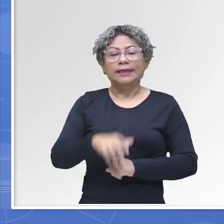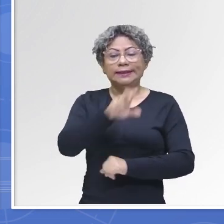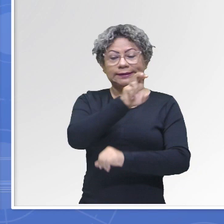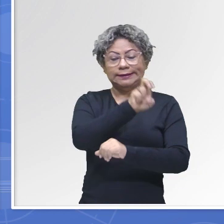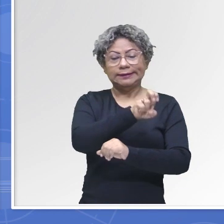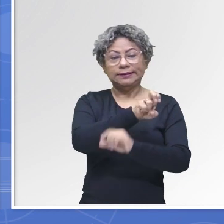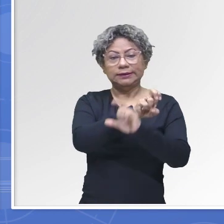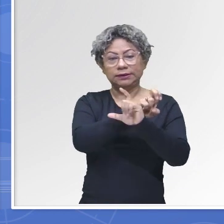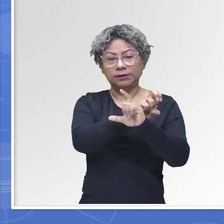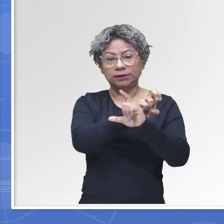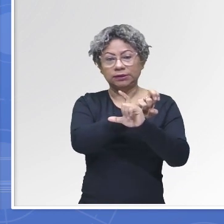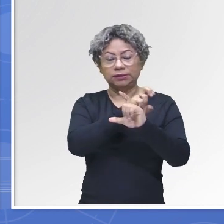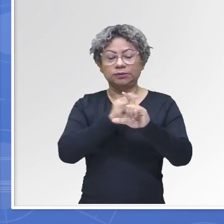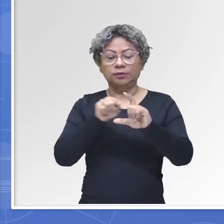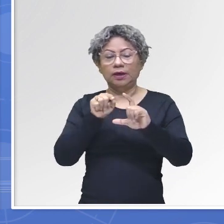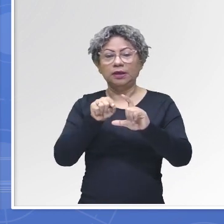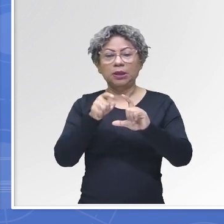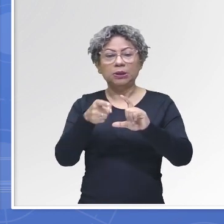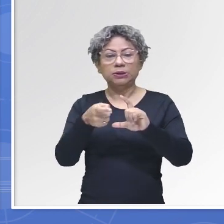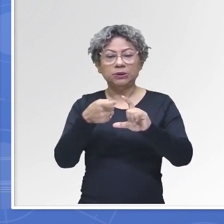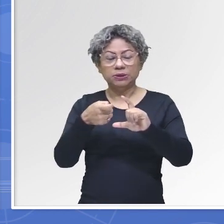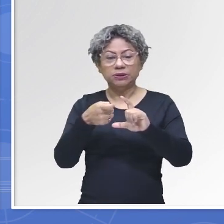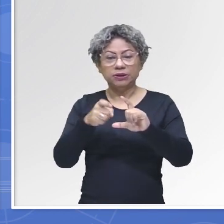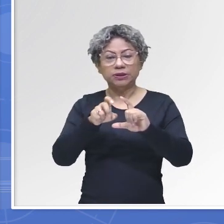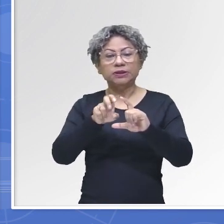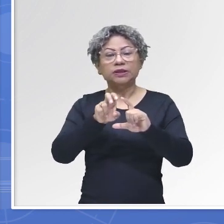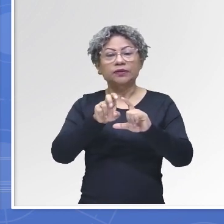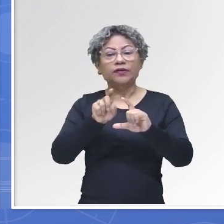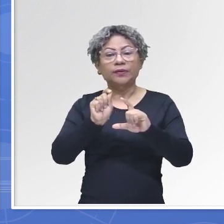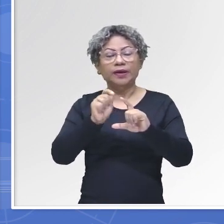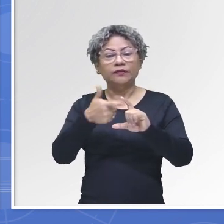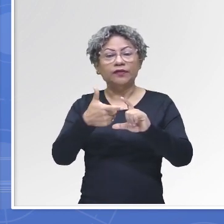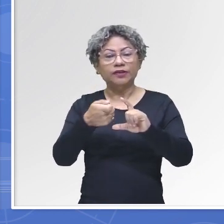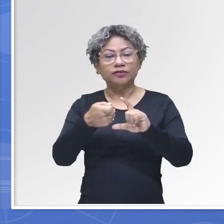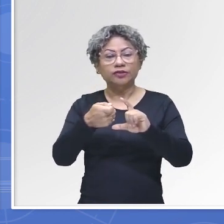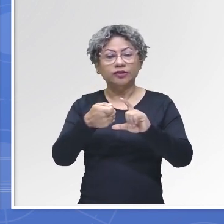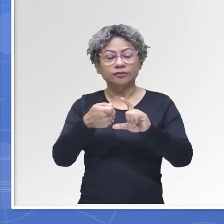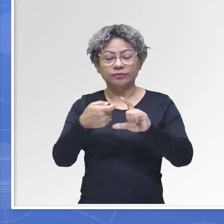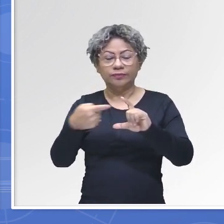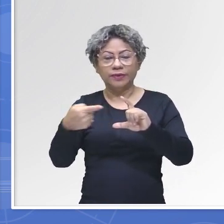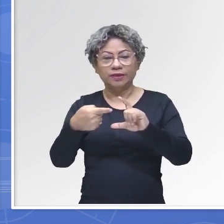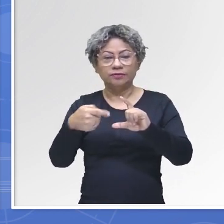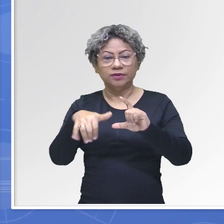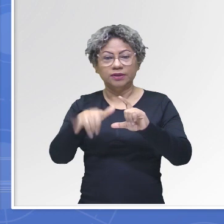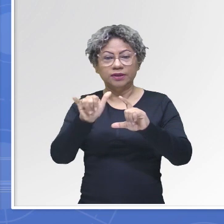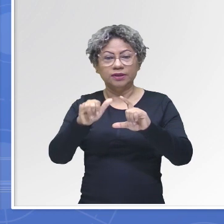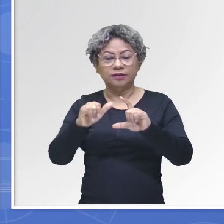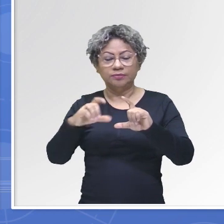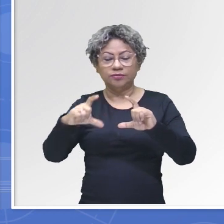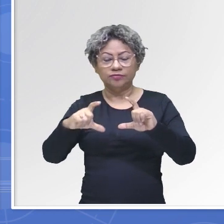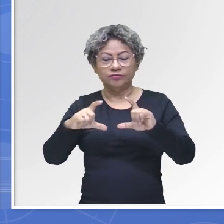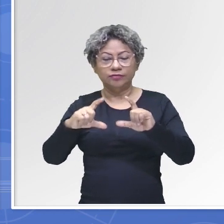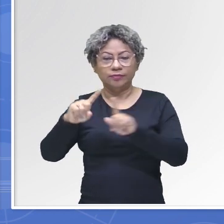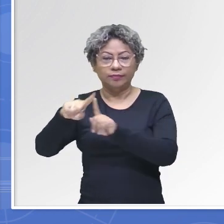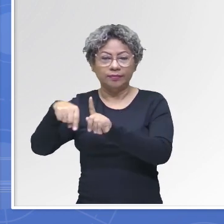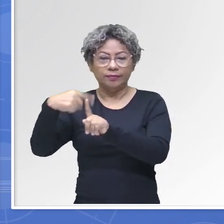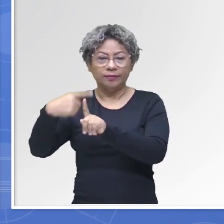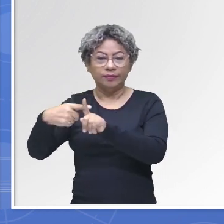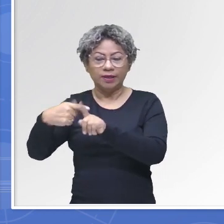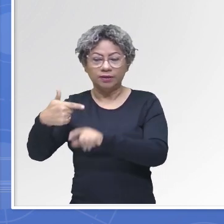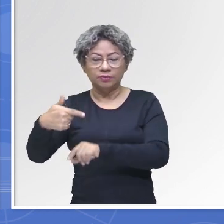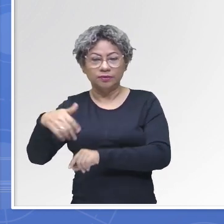x. É 5x, 5 vezes o x. 20 menos y mais